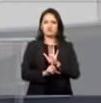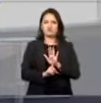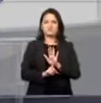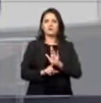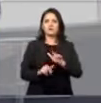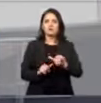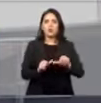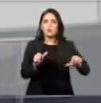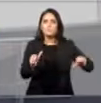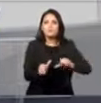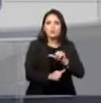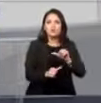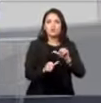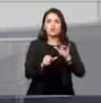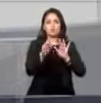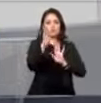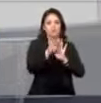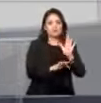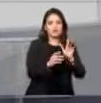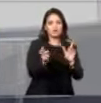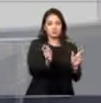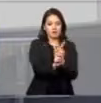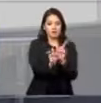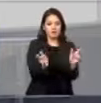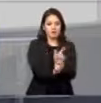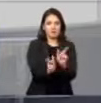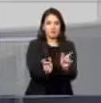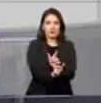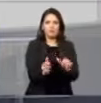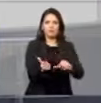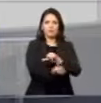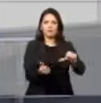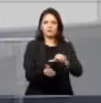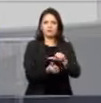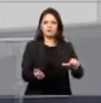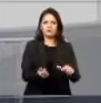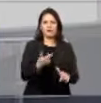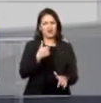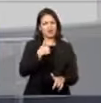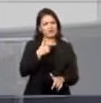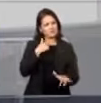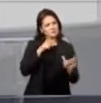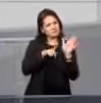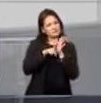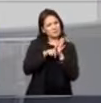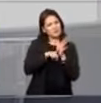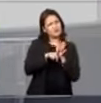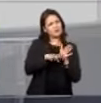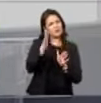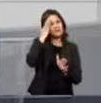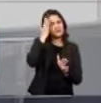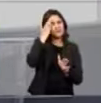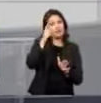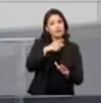modificando redação da medida provisória. Eu me dei o trabalho de fazer uma pesquisa, foram